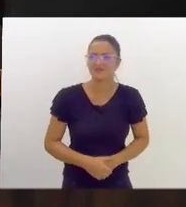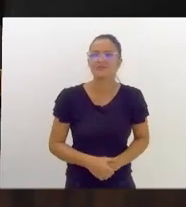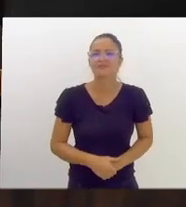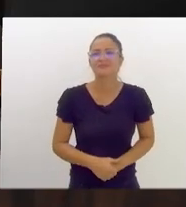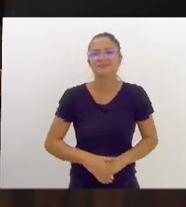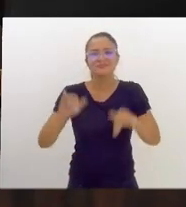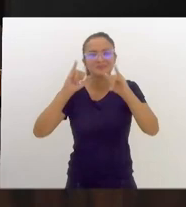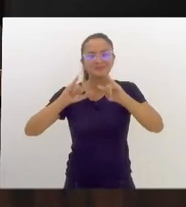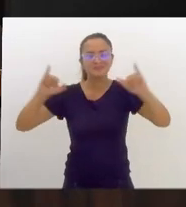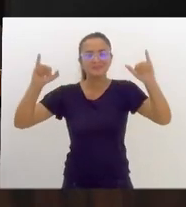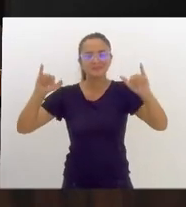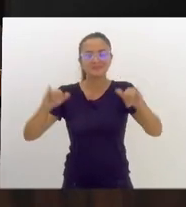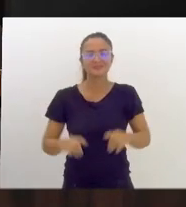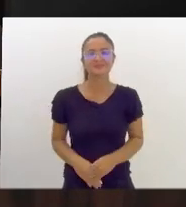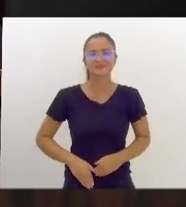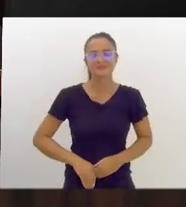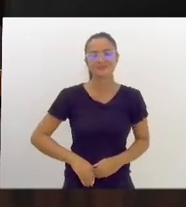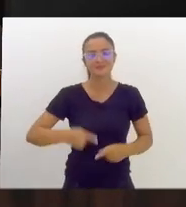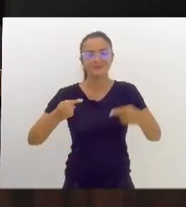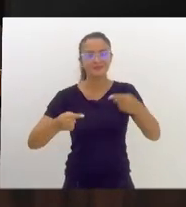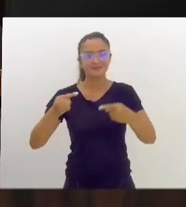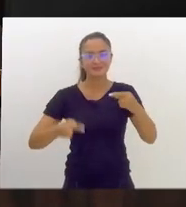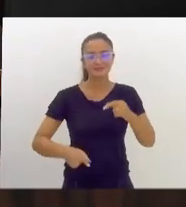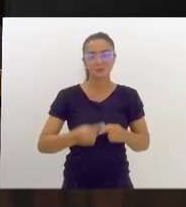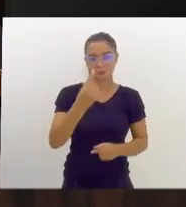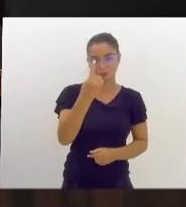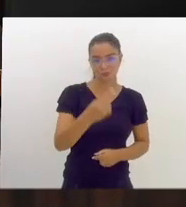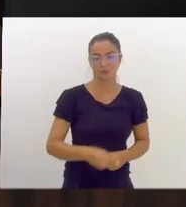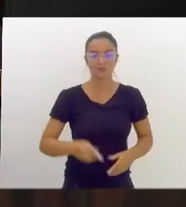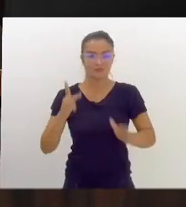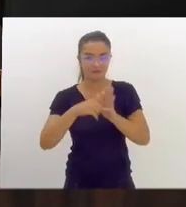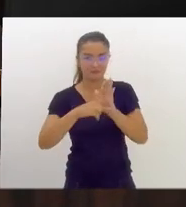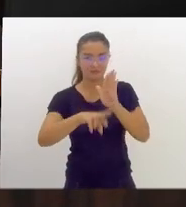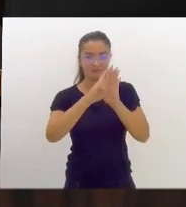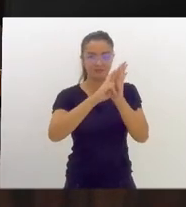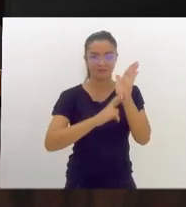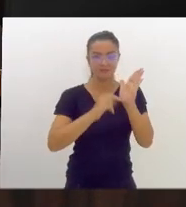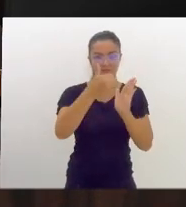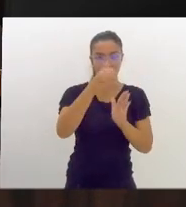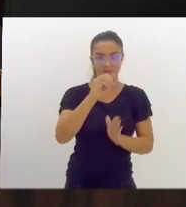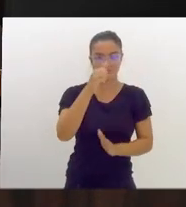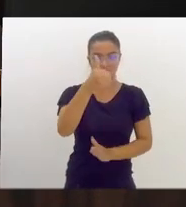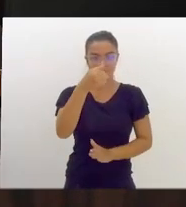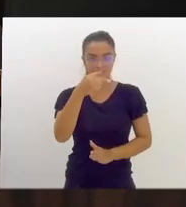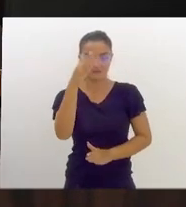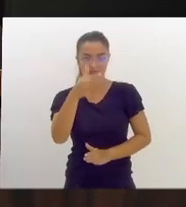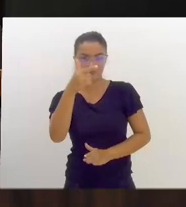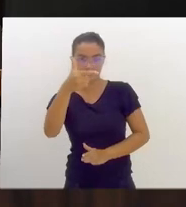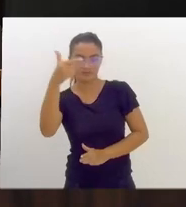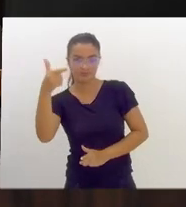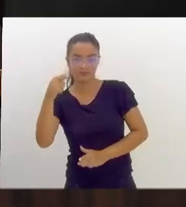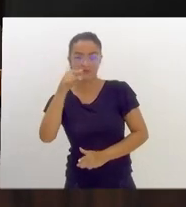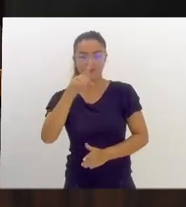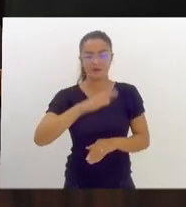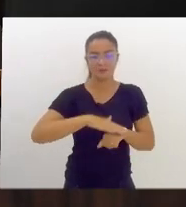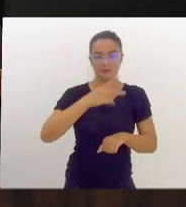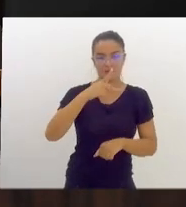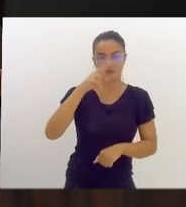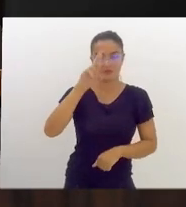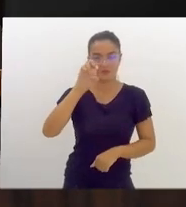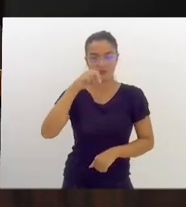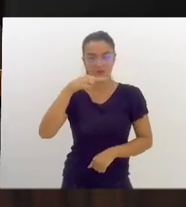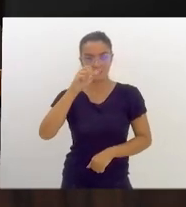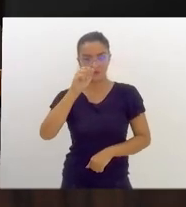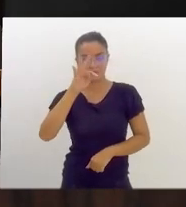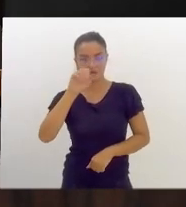Anuncio, em discussão única, projeto de resolução número 10/17/22, de autoria da deputada Renata Souza, que concede